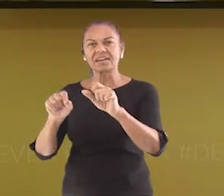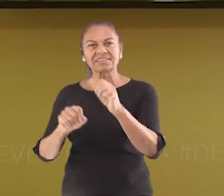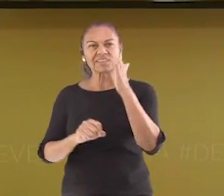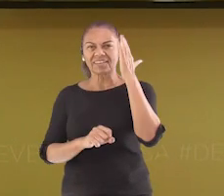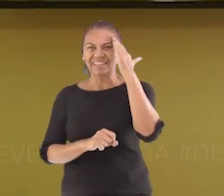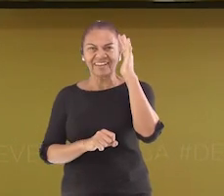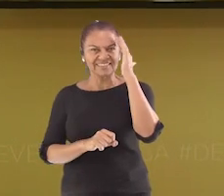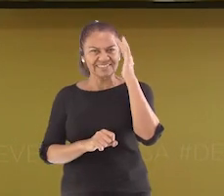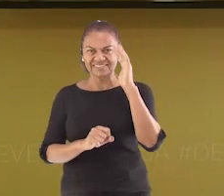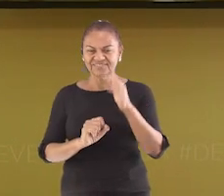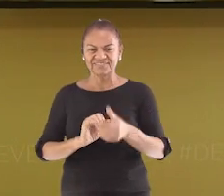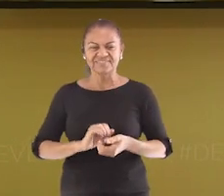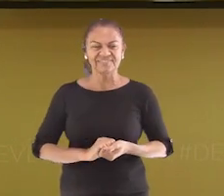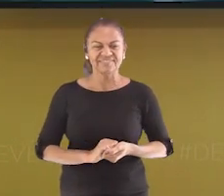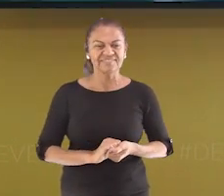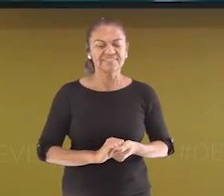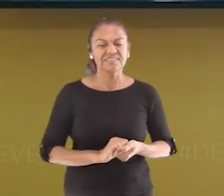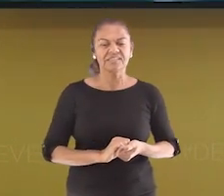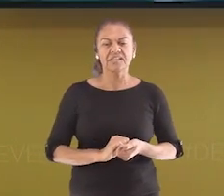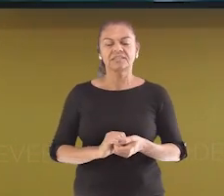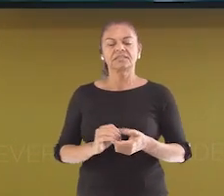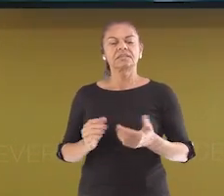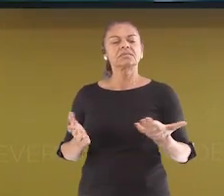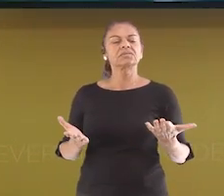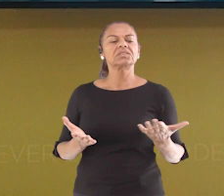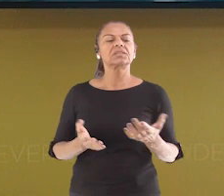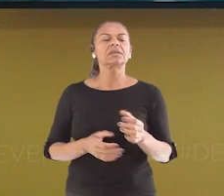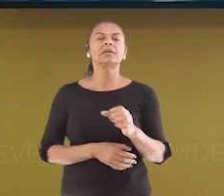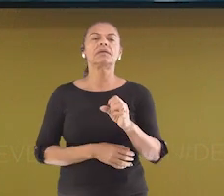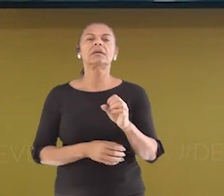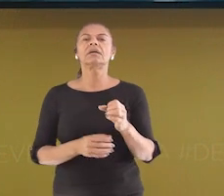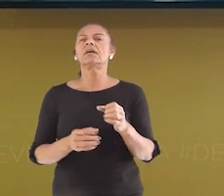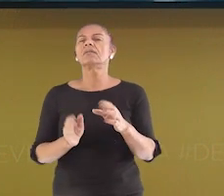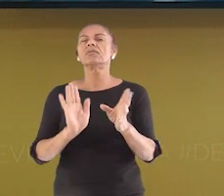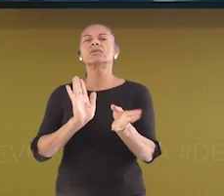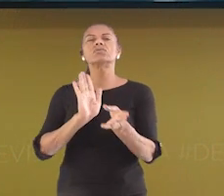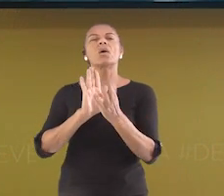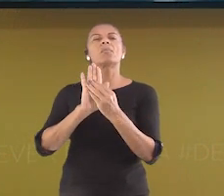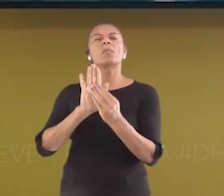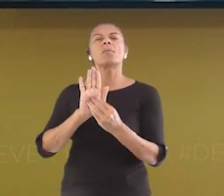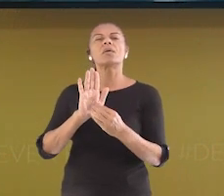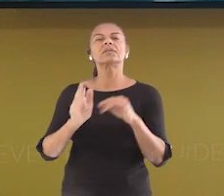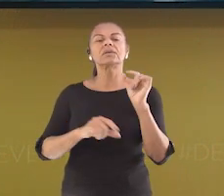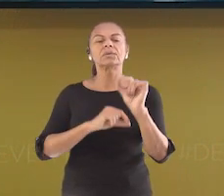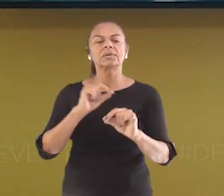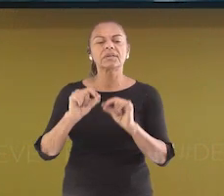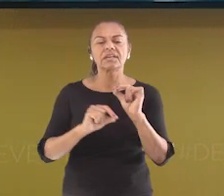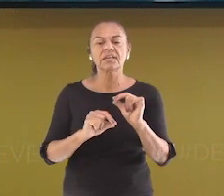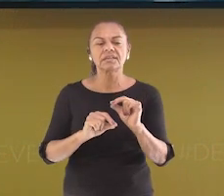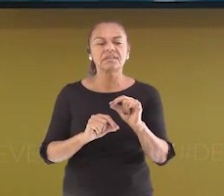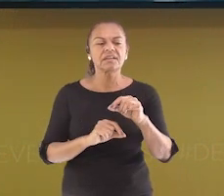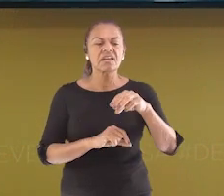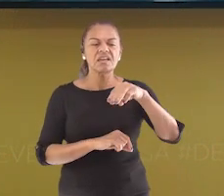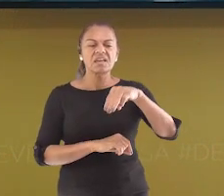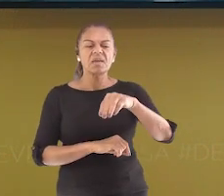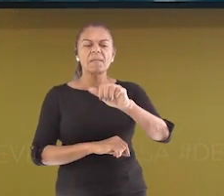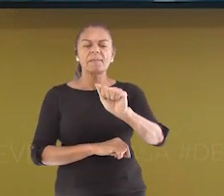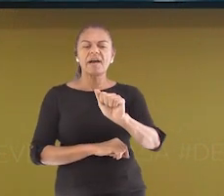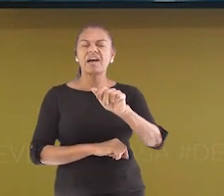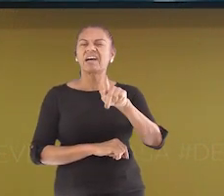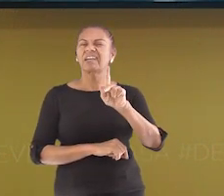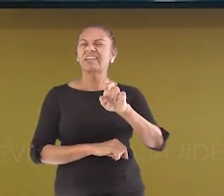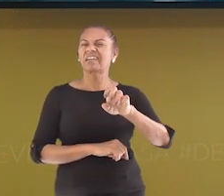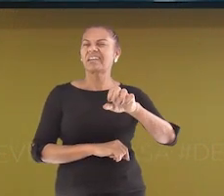reler um trecho do diálogo que eu trouxe no início da aula. Olhem só. E o que você propõe? Um make-up radical no accounting